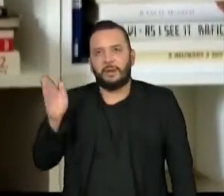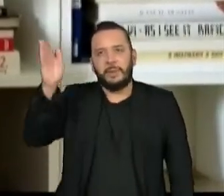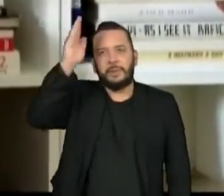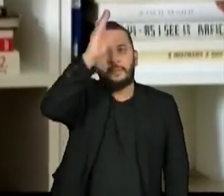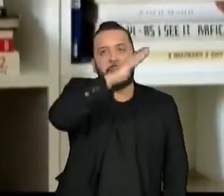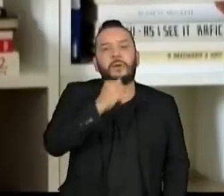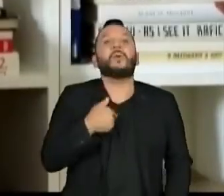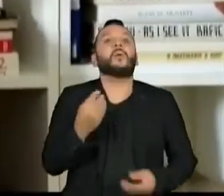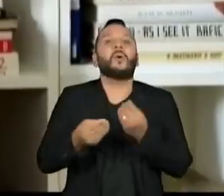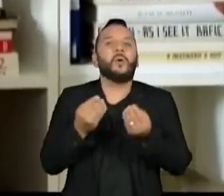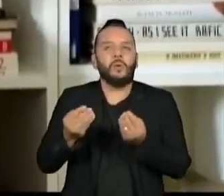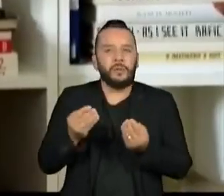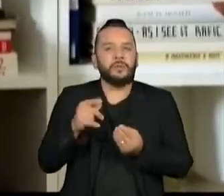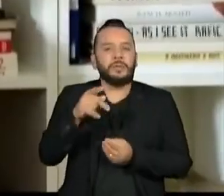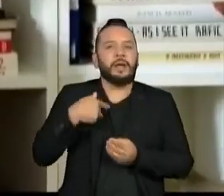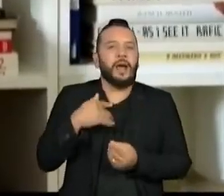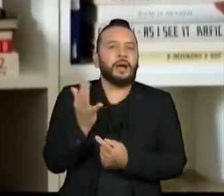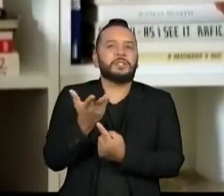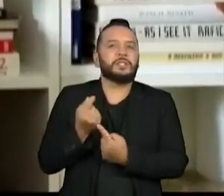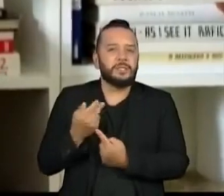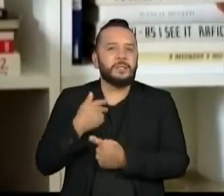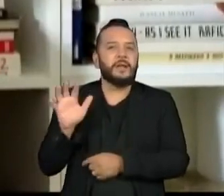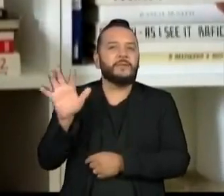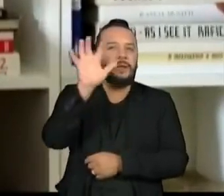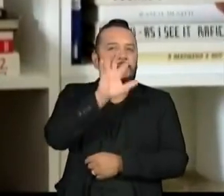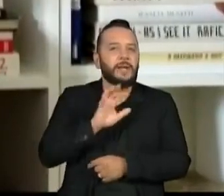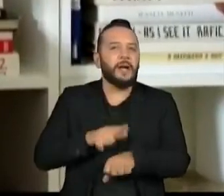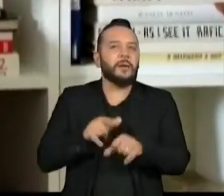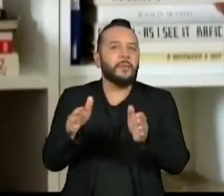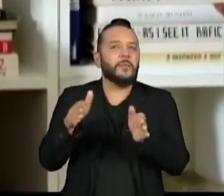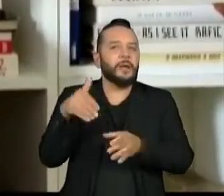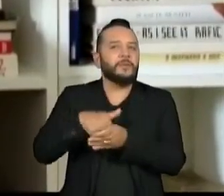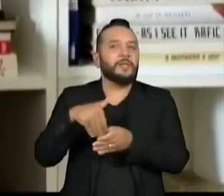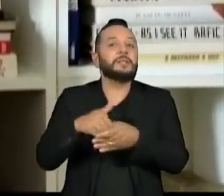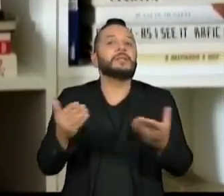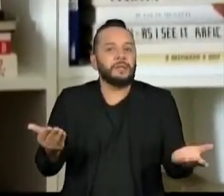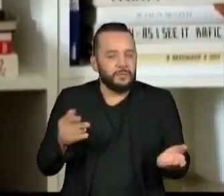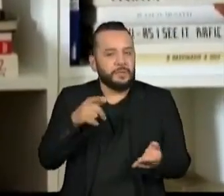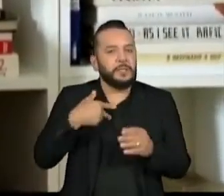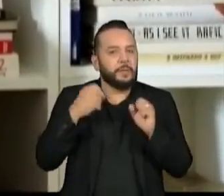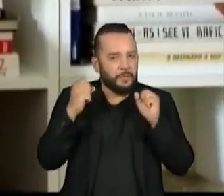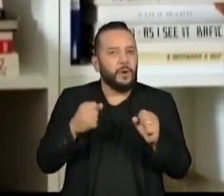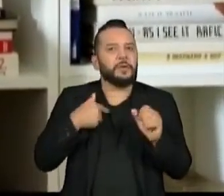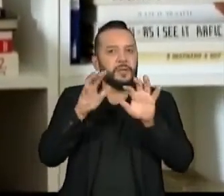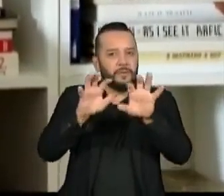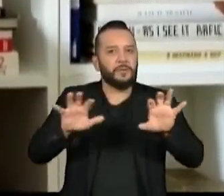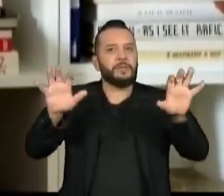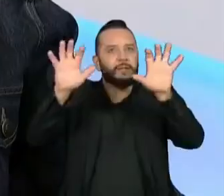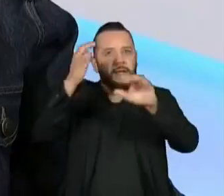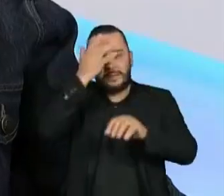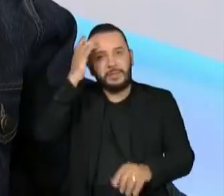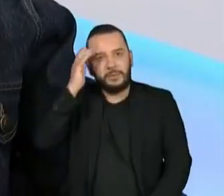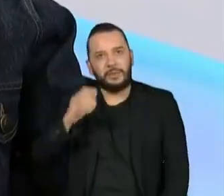serão seus shows? Qual o papel do artista em momentos tão delicados como esse, em que ele pode influenciar tanta gente com a sua